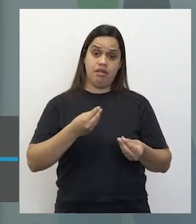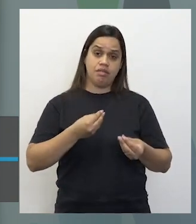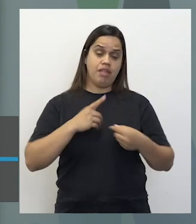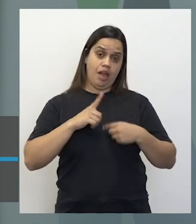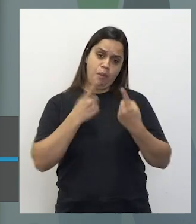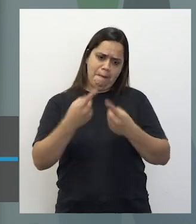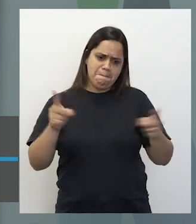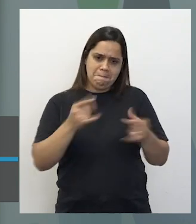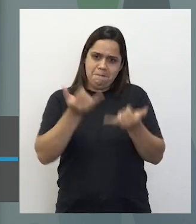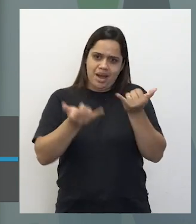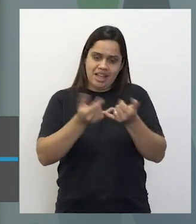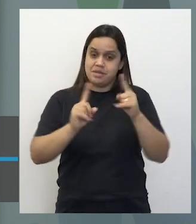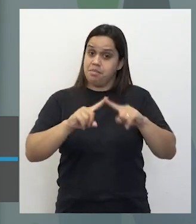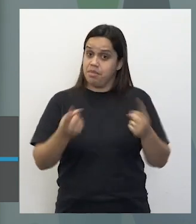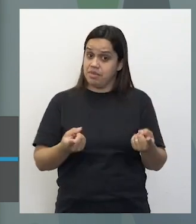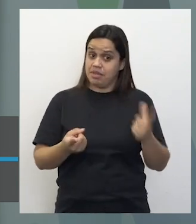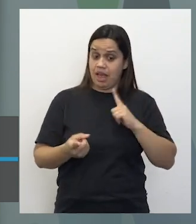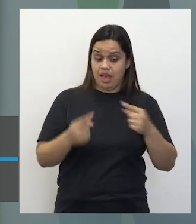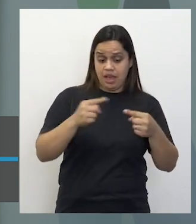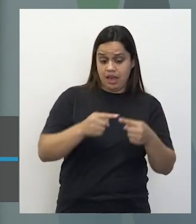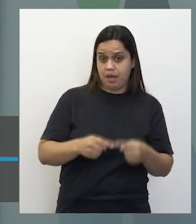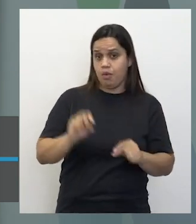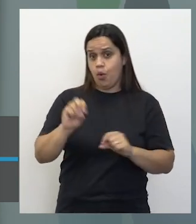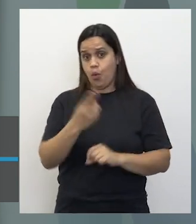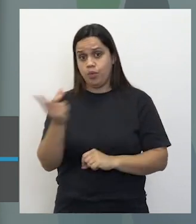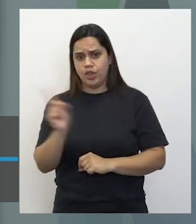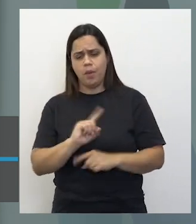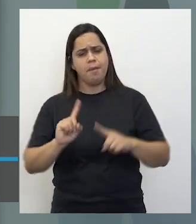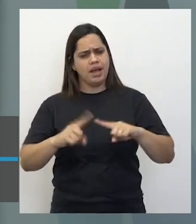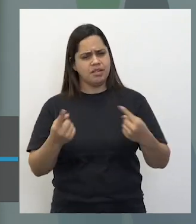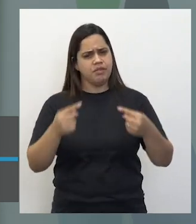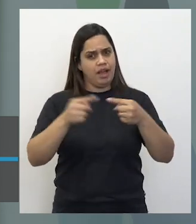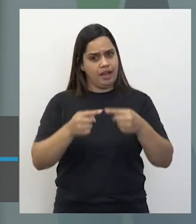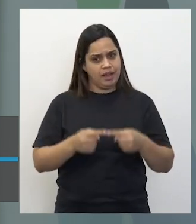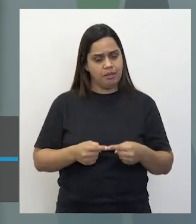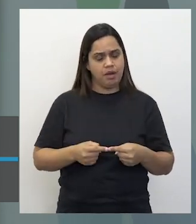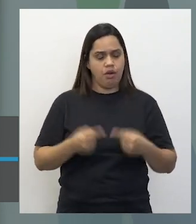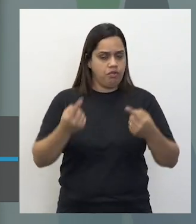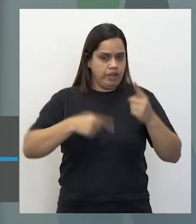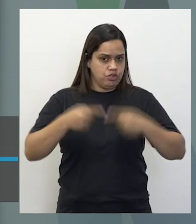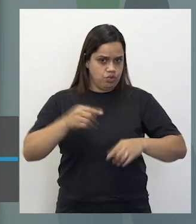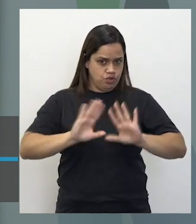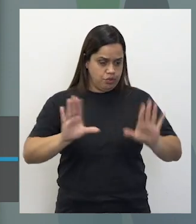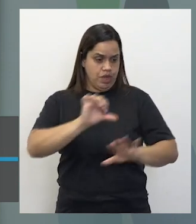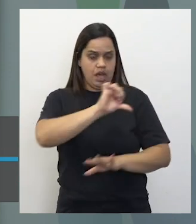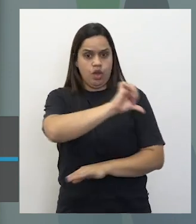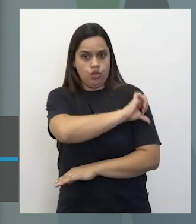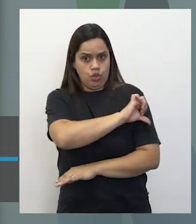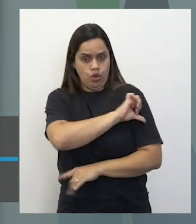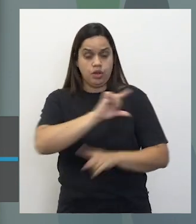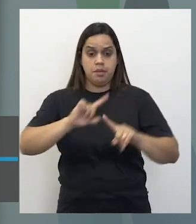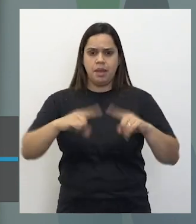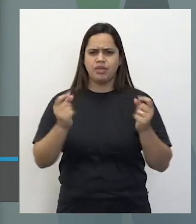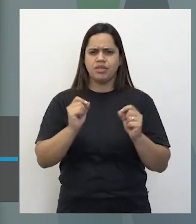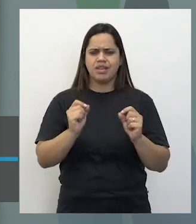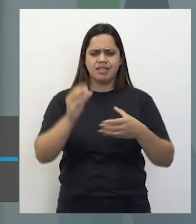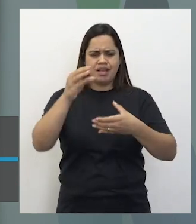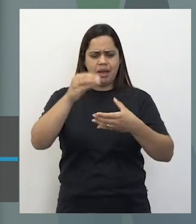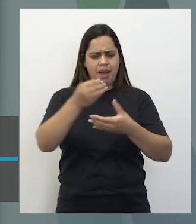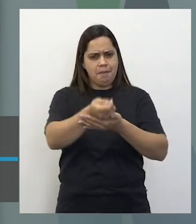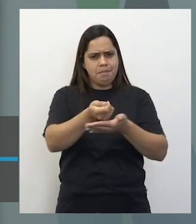Mas vamos ficar com a rima, por enquanto, né? Que nós estamos no ano, não vou ficar discutindo tanto isso. Mas essa musicalidade,